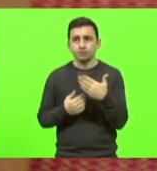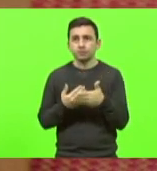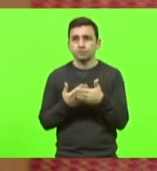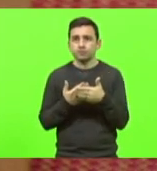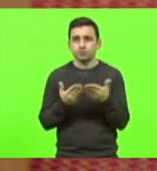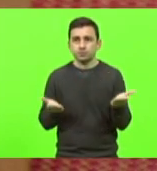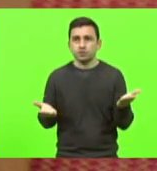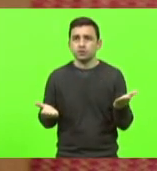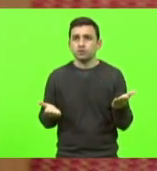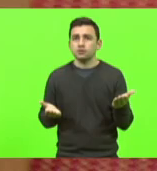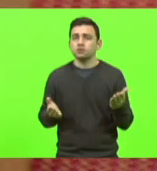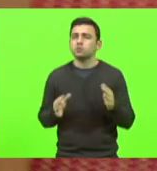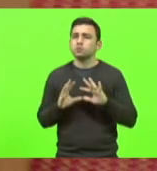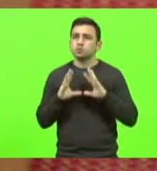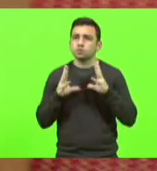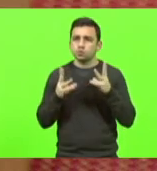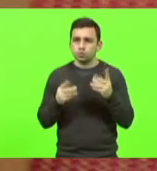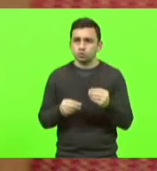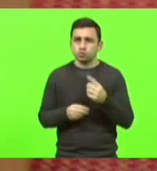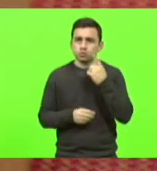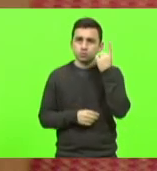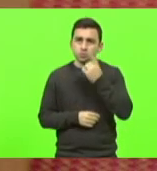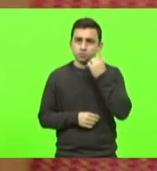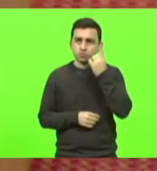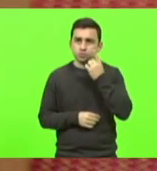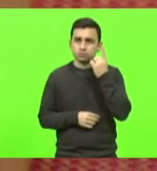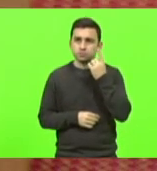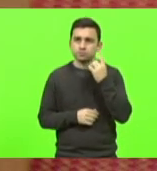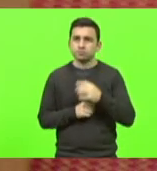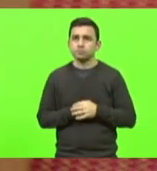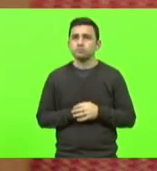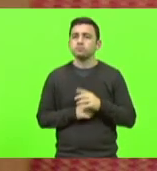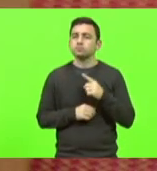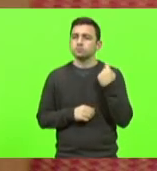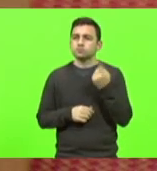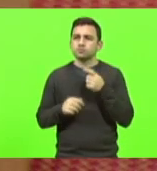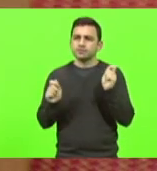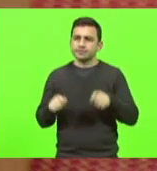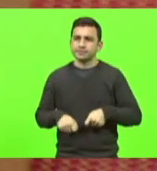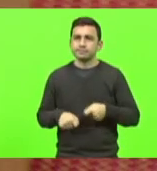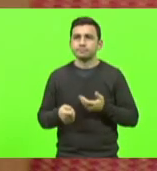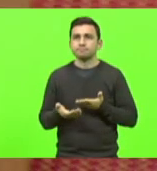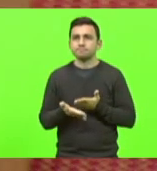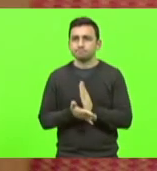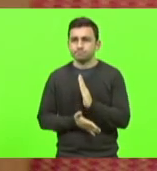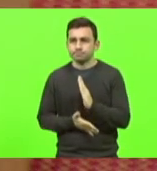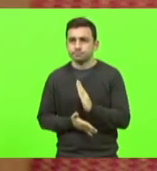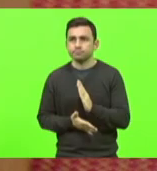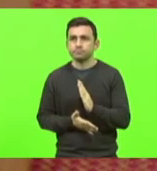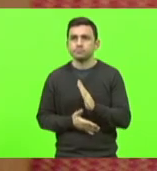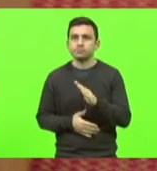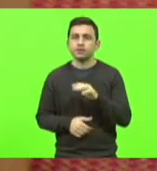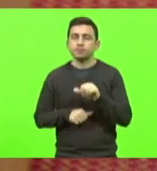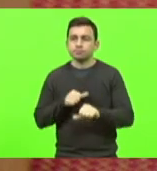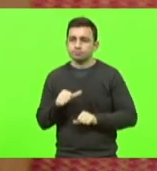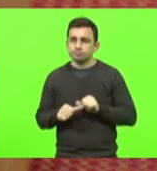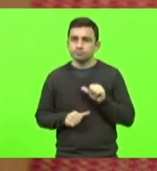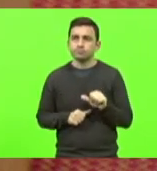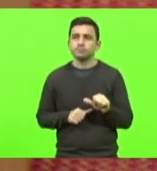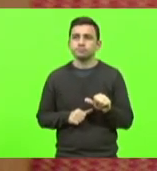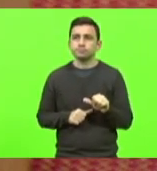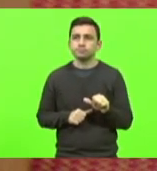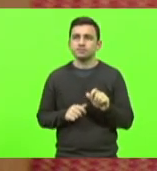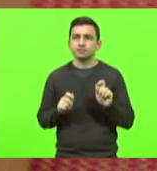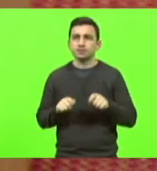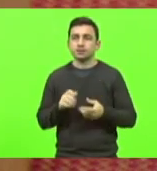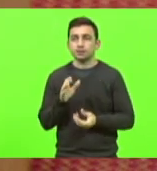de todos os senhores deputados para que nós aprovamos e se essa alteração que